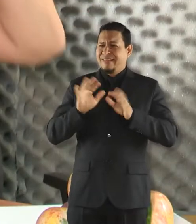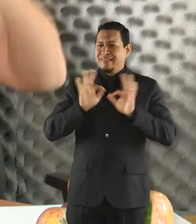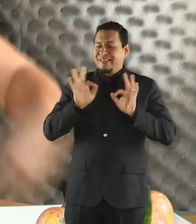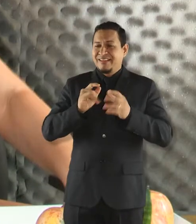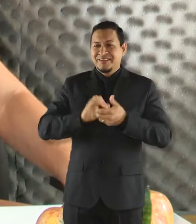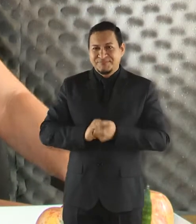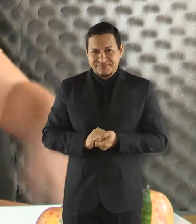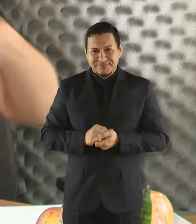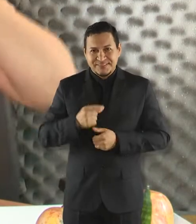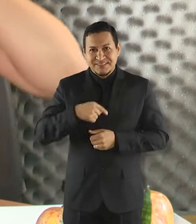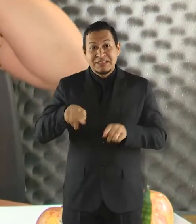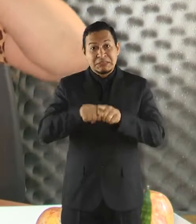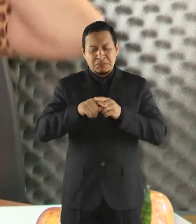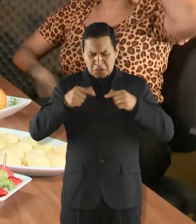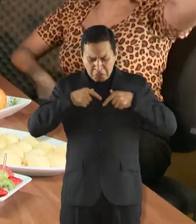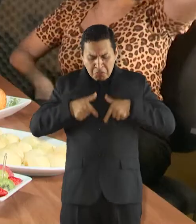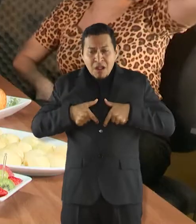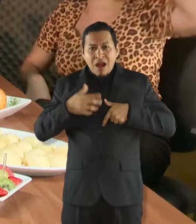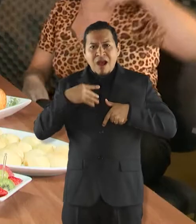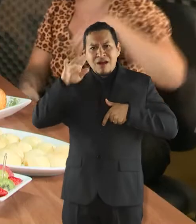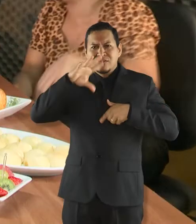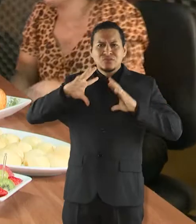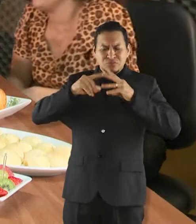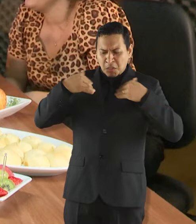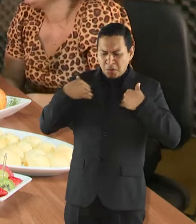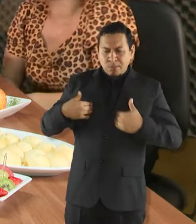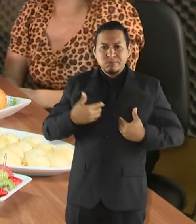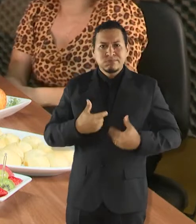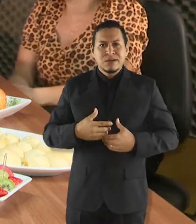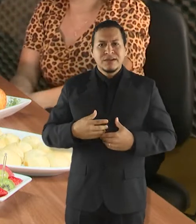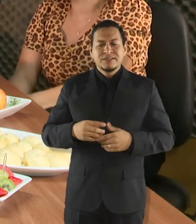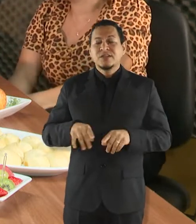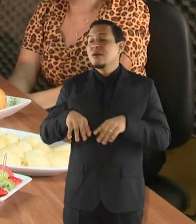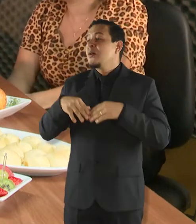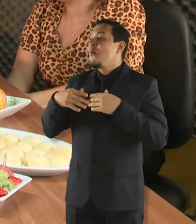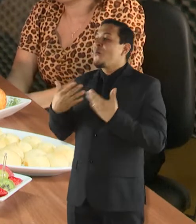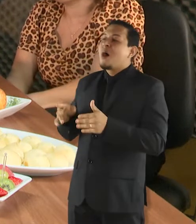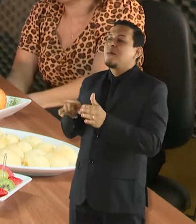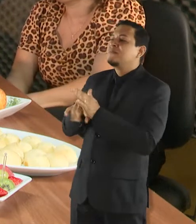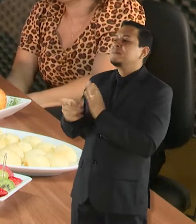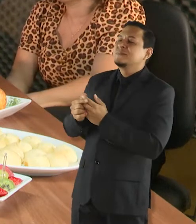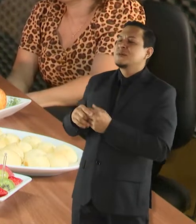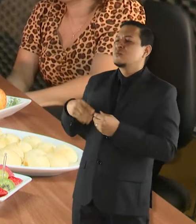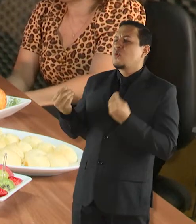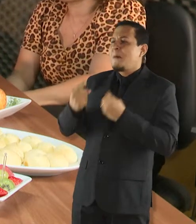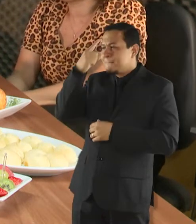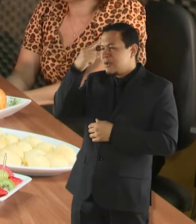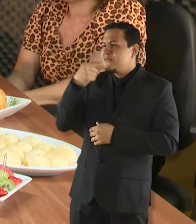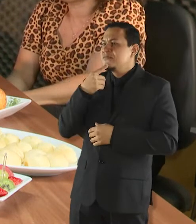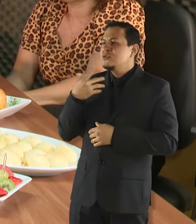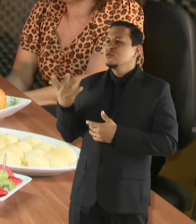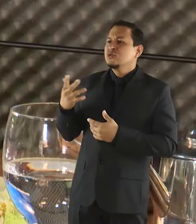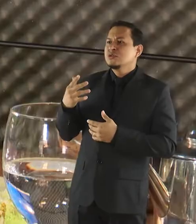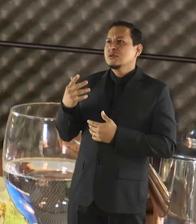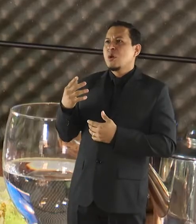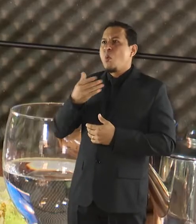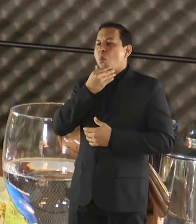tá? Cara... Crachá, corpo, tudo. E qual é o seu perfil, minha amiga, de homem, de